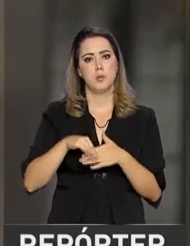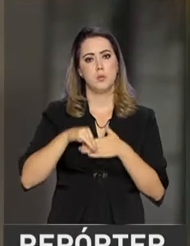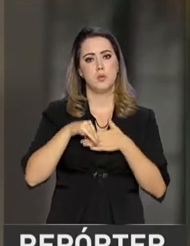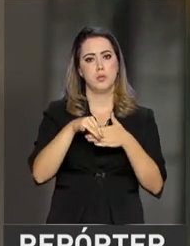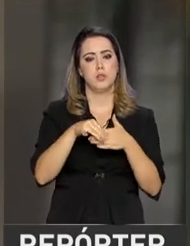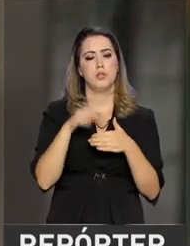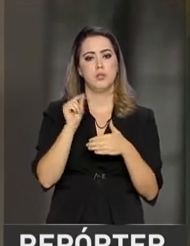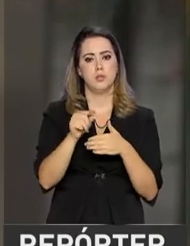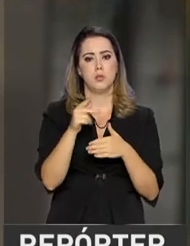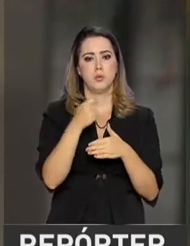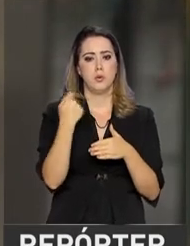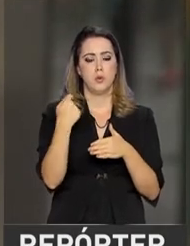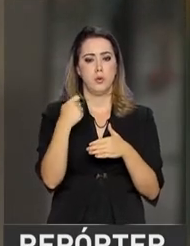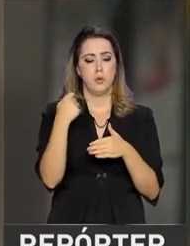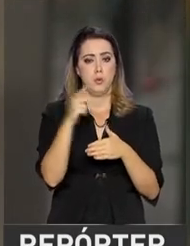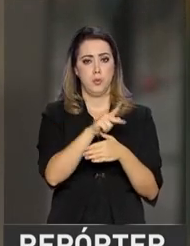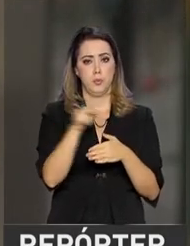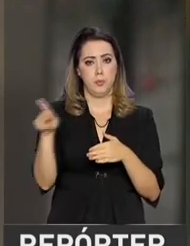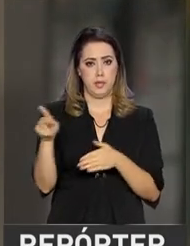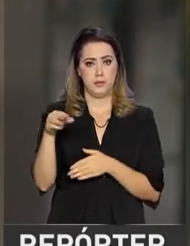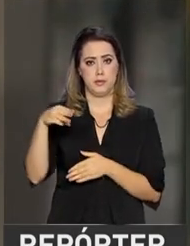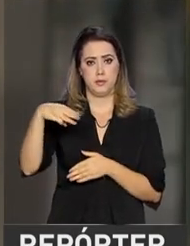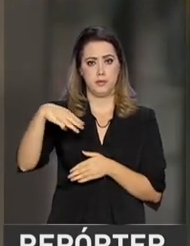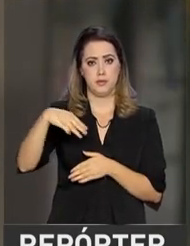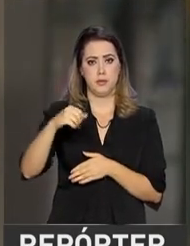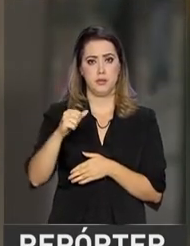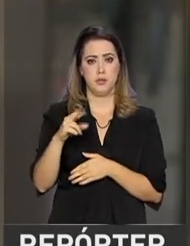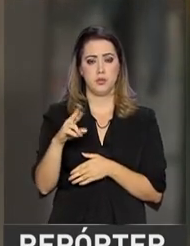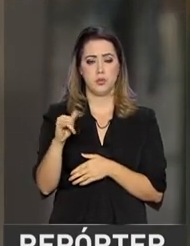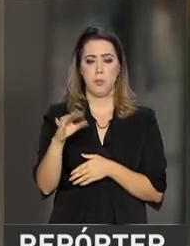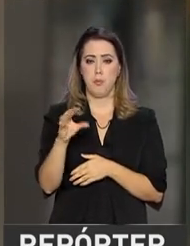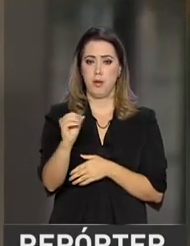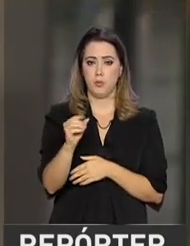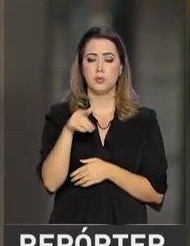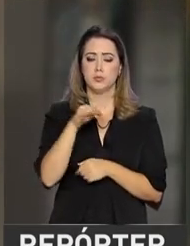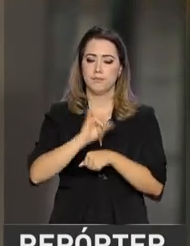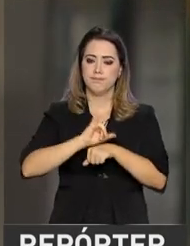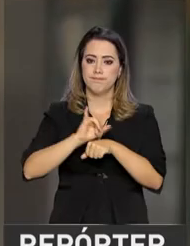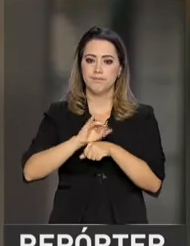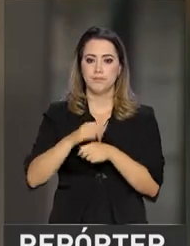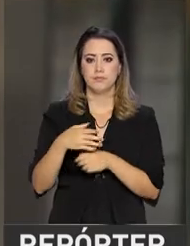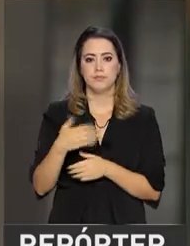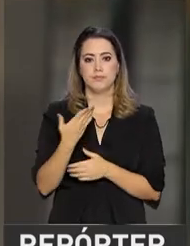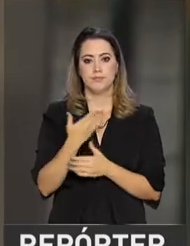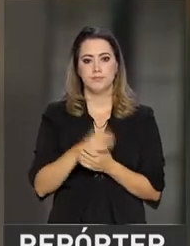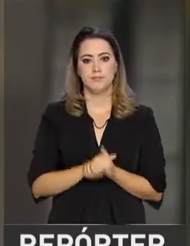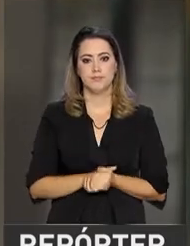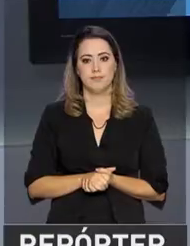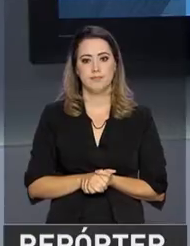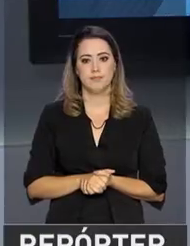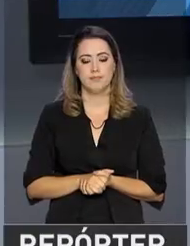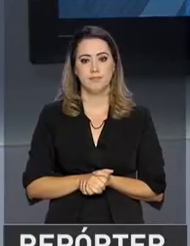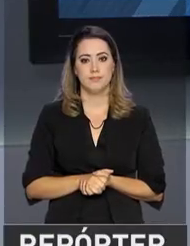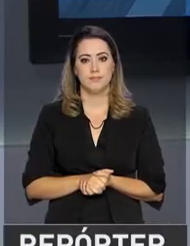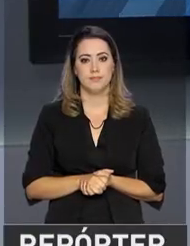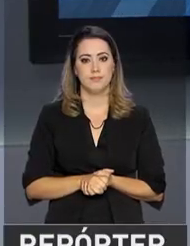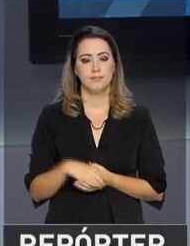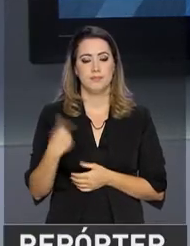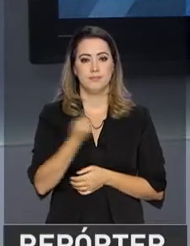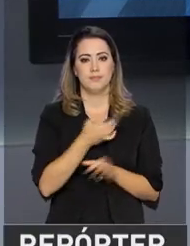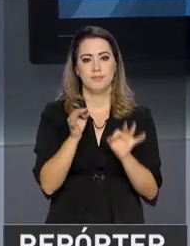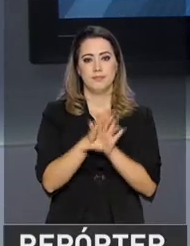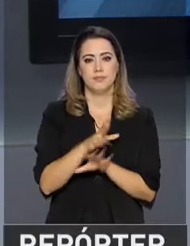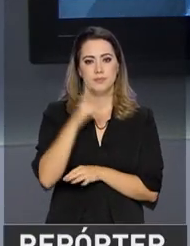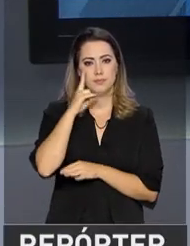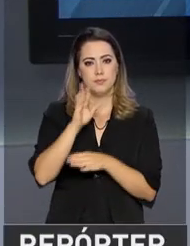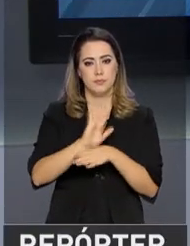do encontro, o presidente argentino Maurício Macri. De Buenos Aires, na Argentina, Paulo La Sálvia. Nós ficamos